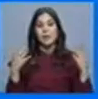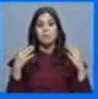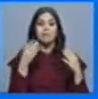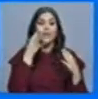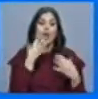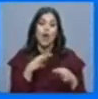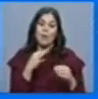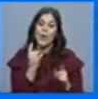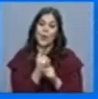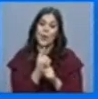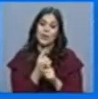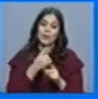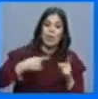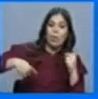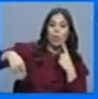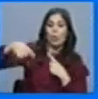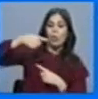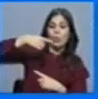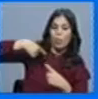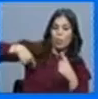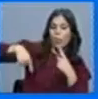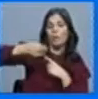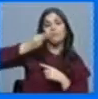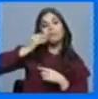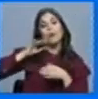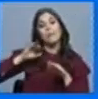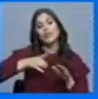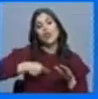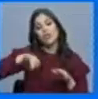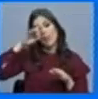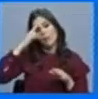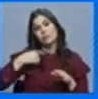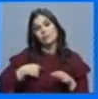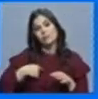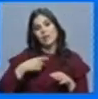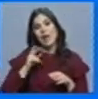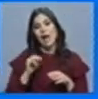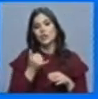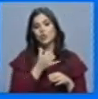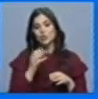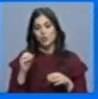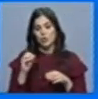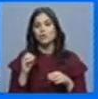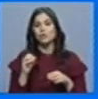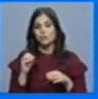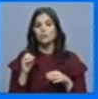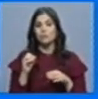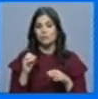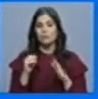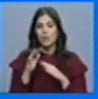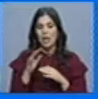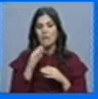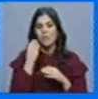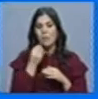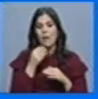de objetos que rodam sobre o seu eixo, só que nós sabemos já há quase 2 séculos, graças aos trabalhos do famoso físico e matemático